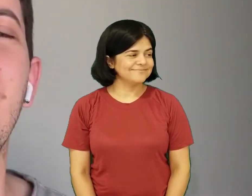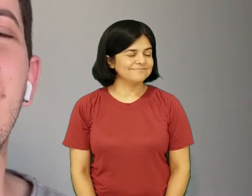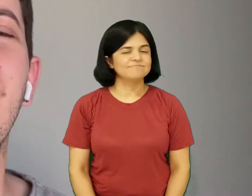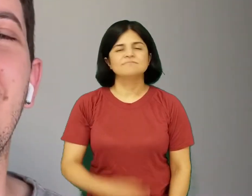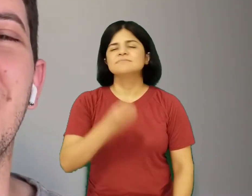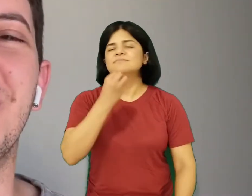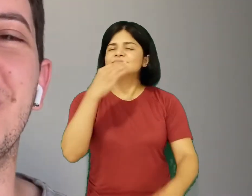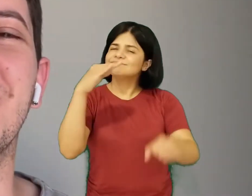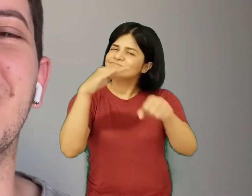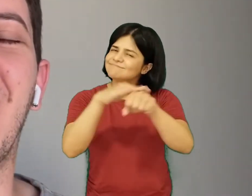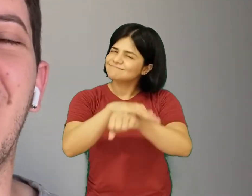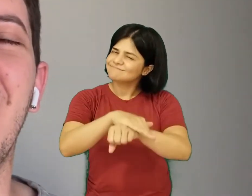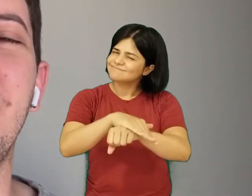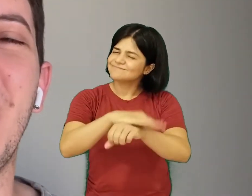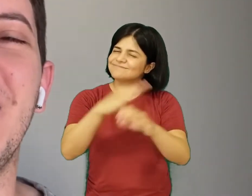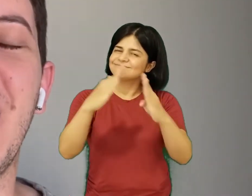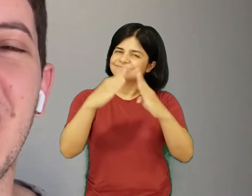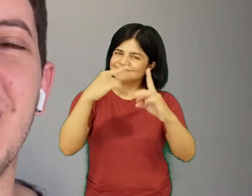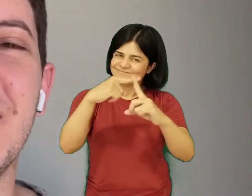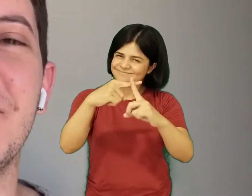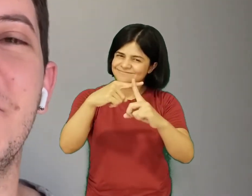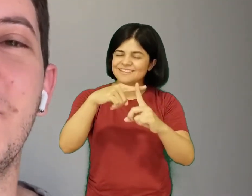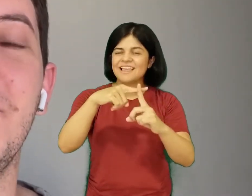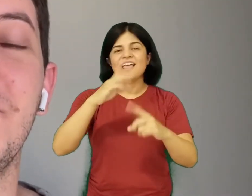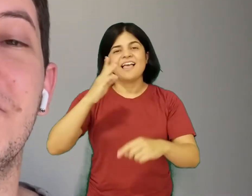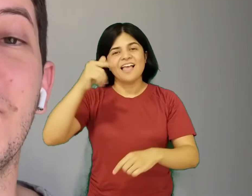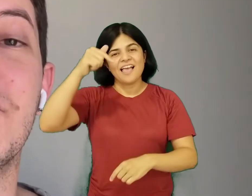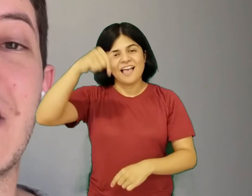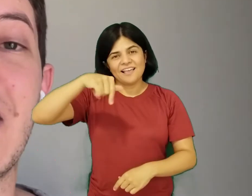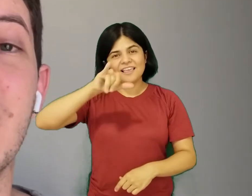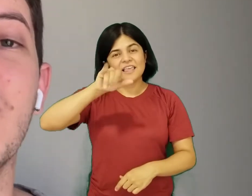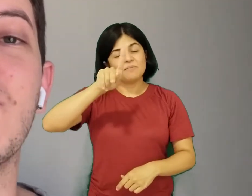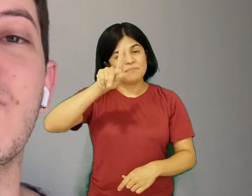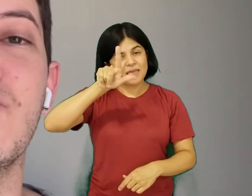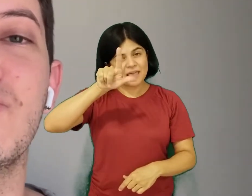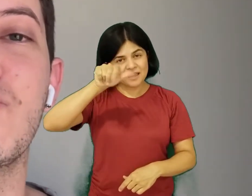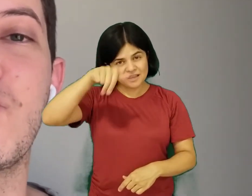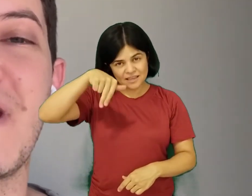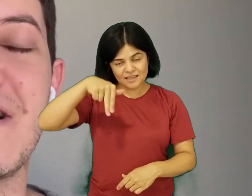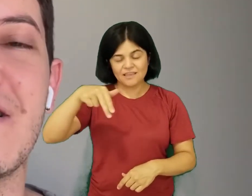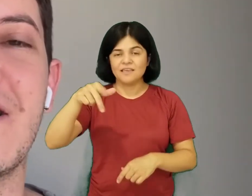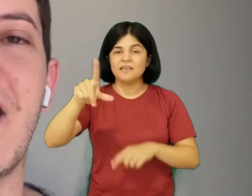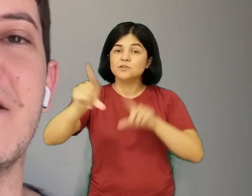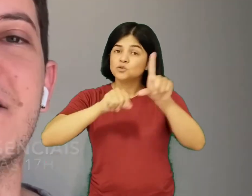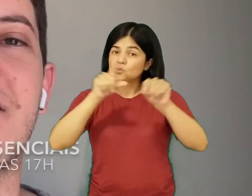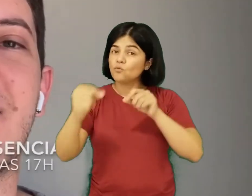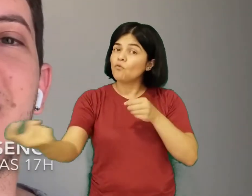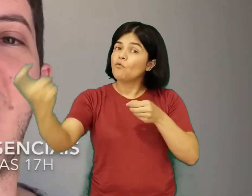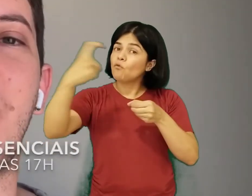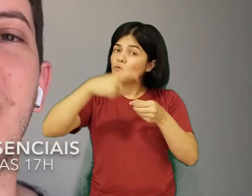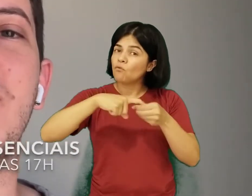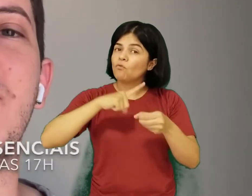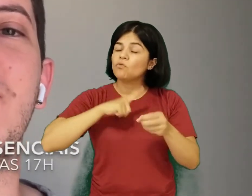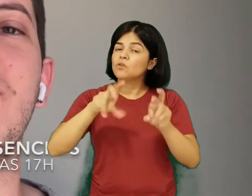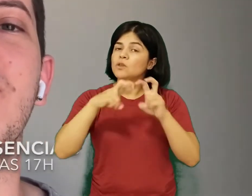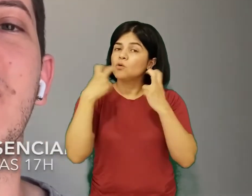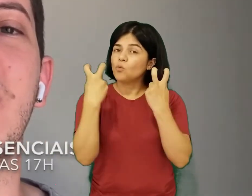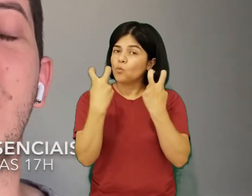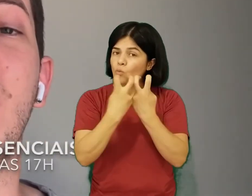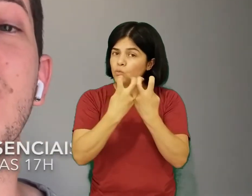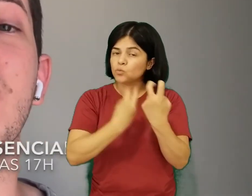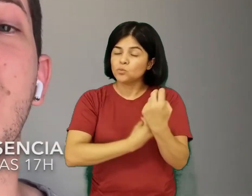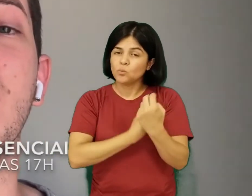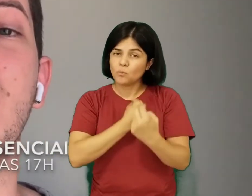Boa noite, gente. A IPLN decidiu voltar com os cultos presenciais a partir do